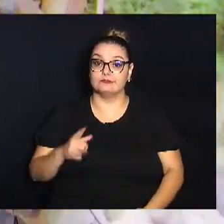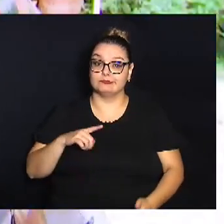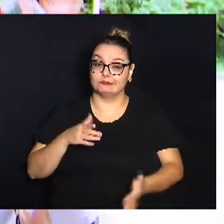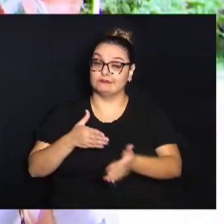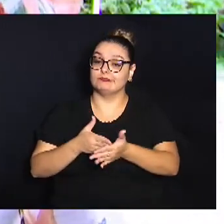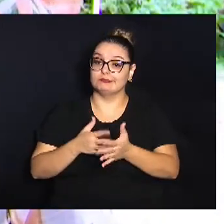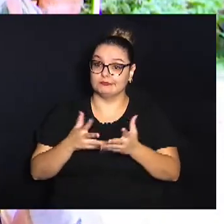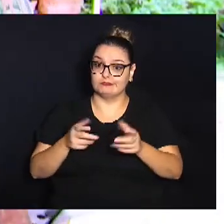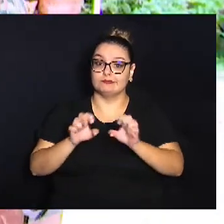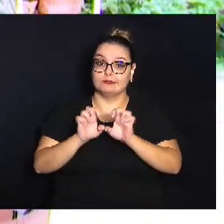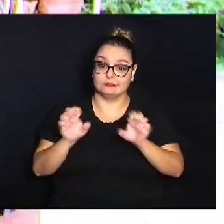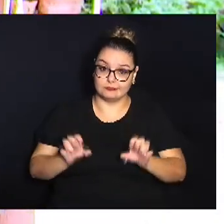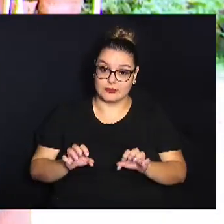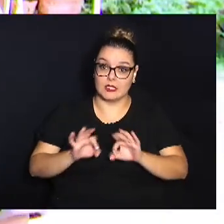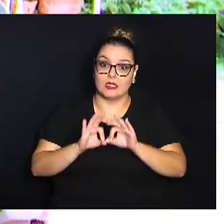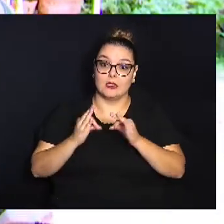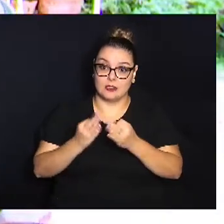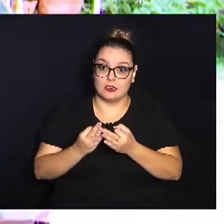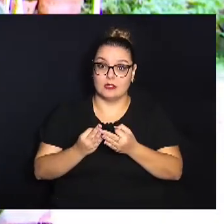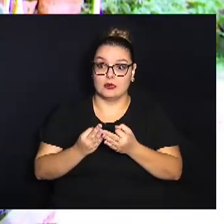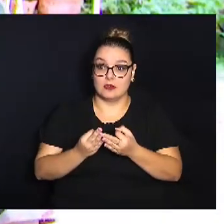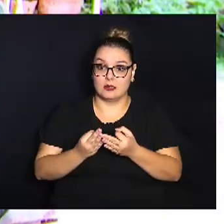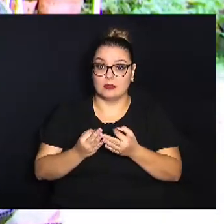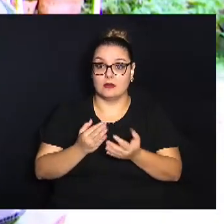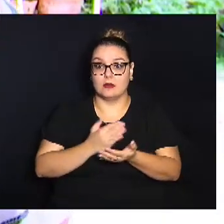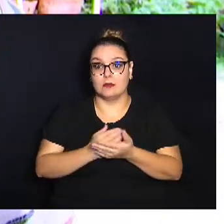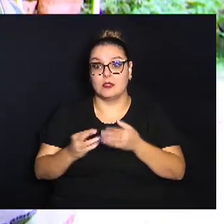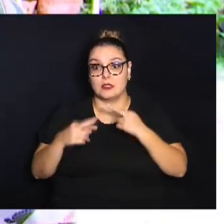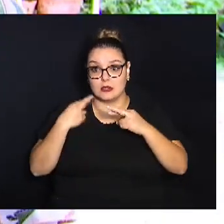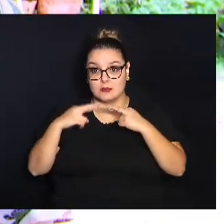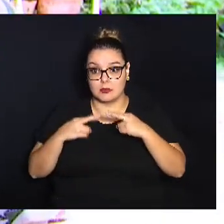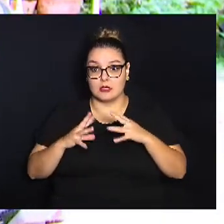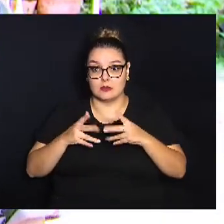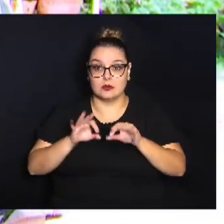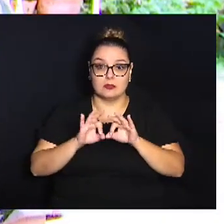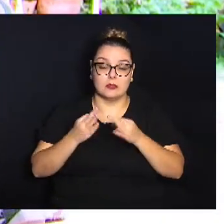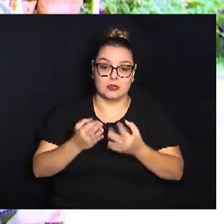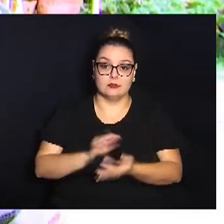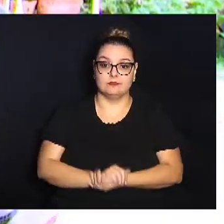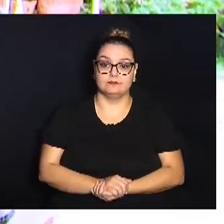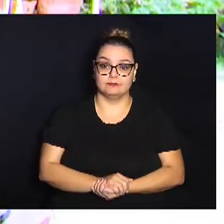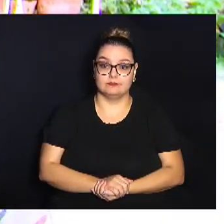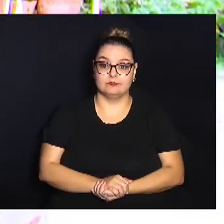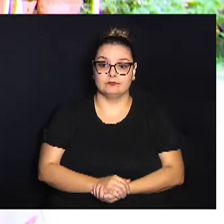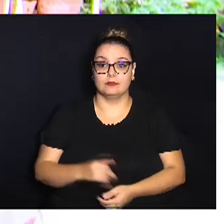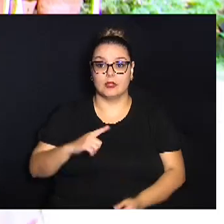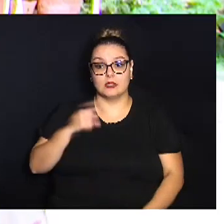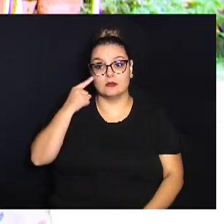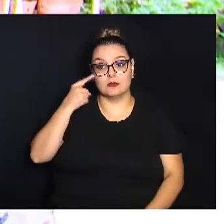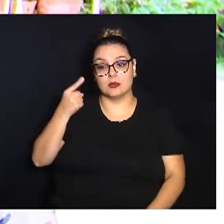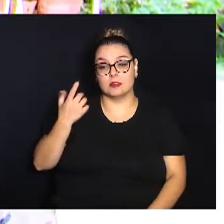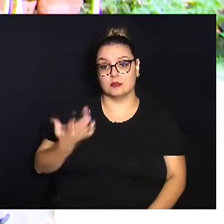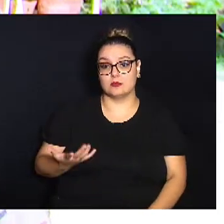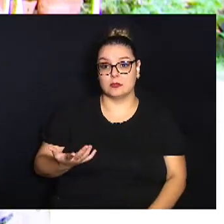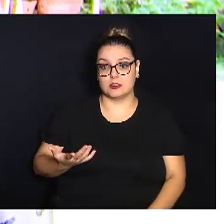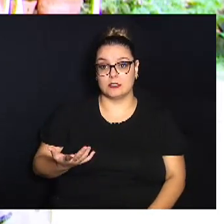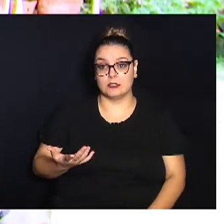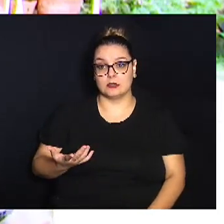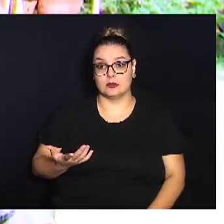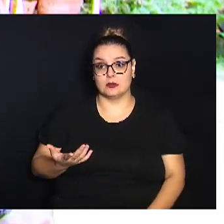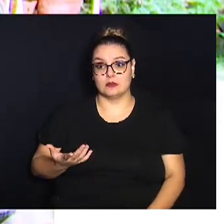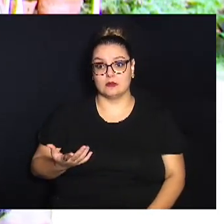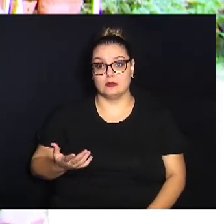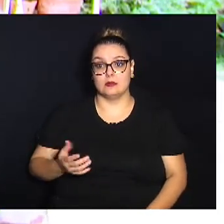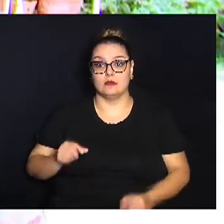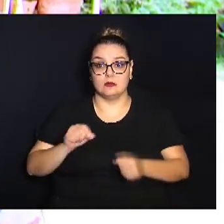Toda a estrutura da família começou a reclamar, toda a família começou a reclamar. Aí a gente teve a ideia de vamos